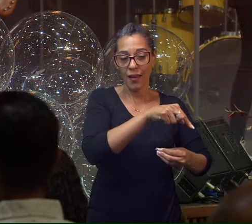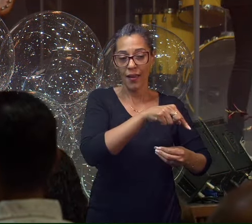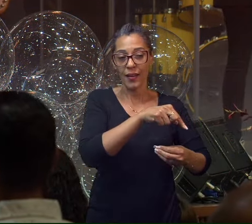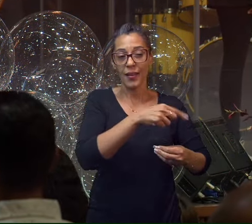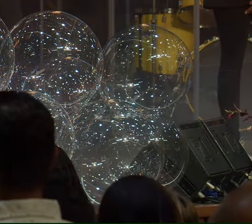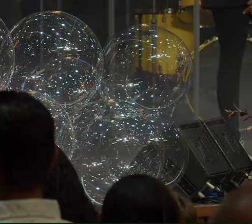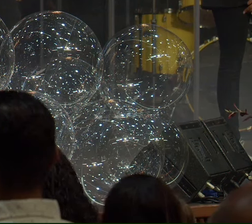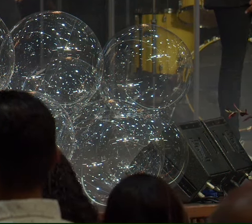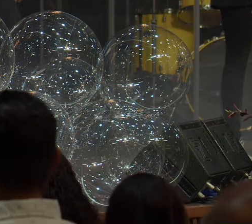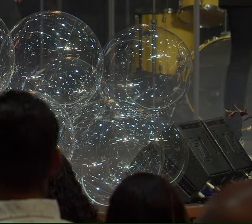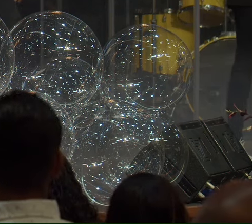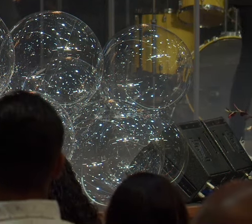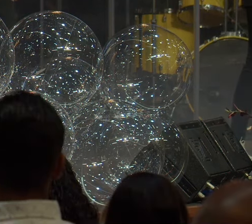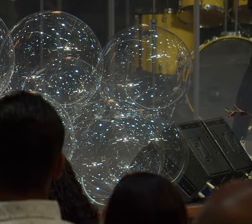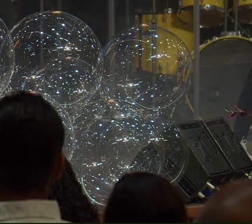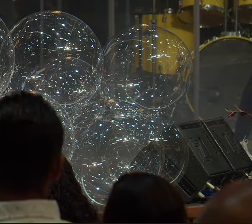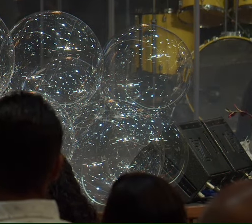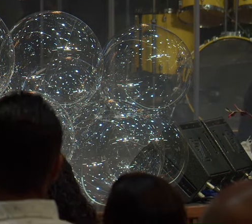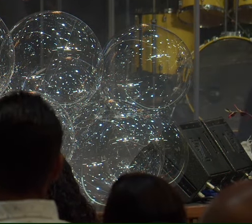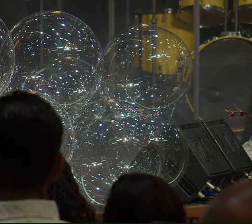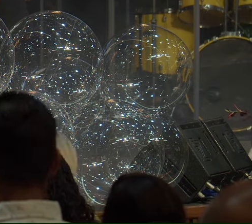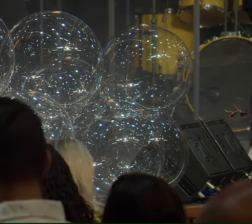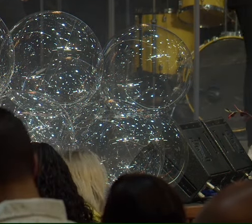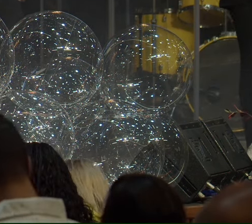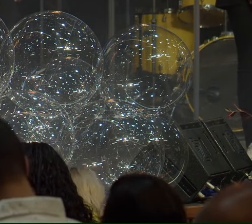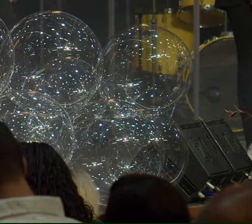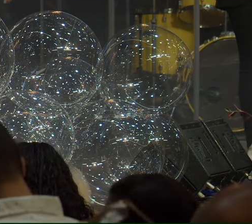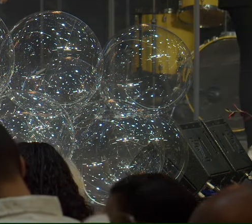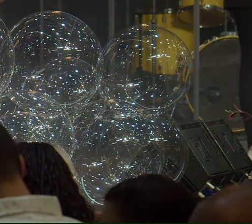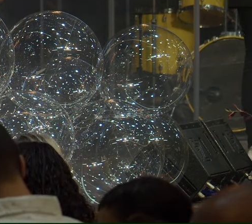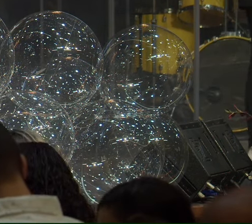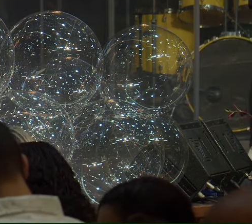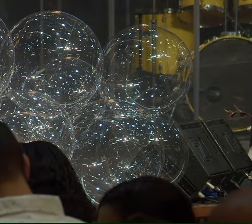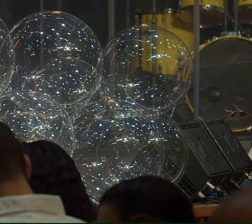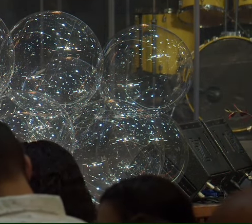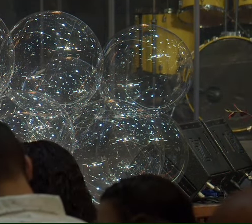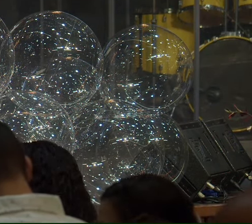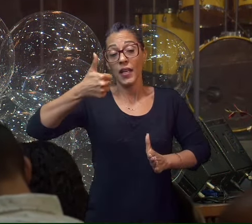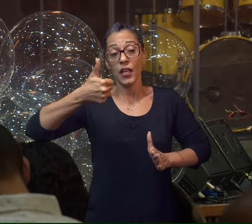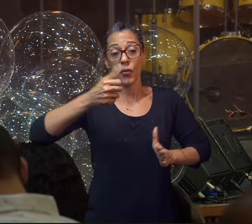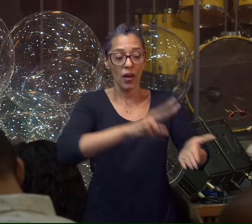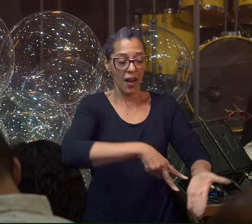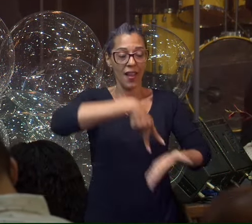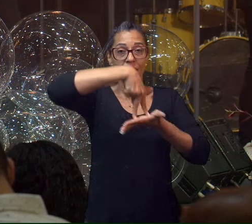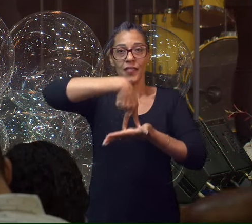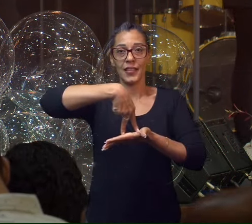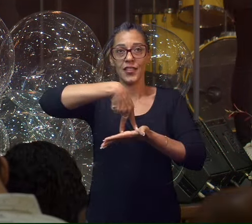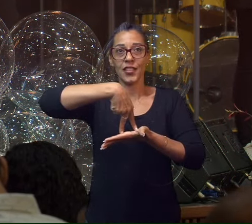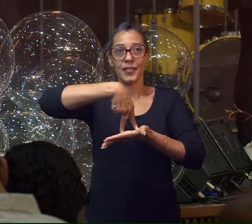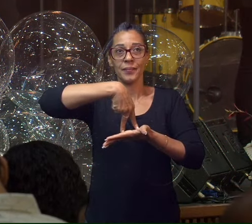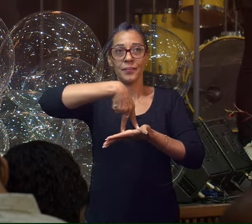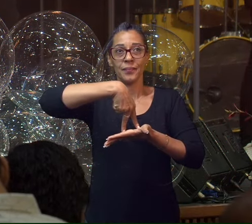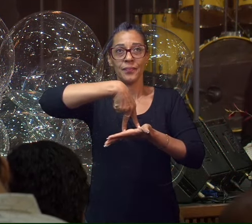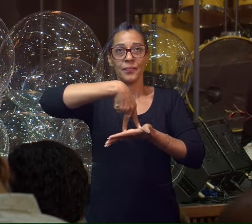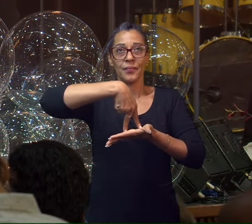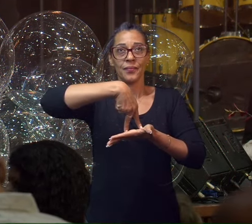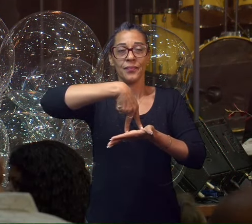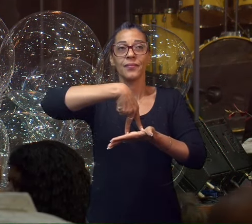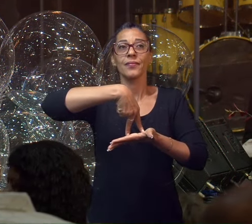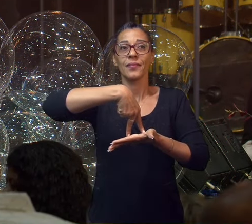e levanta o moço fala que a pessoa do lado você se levanta e quando você se levanta Você